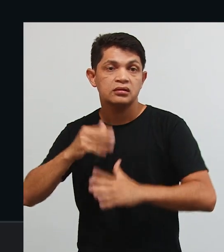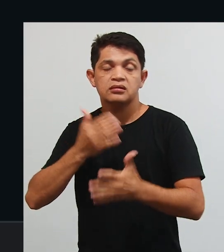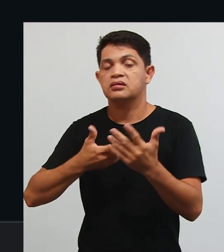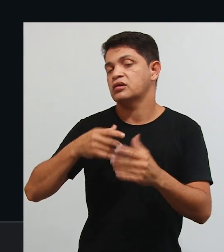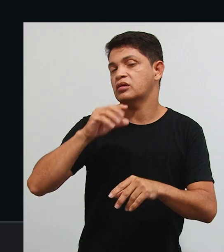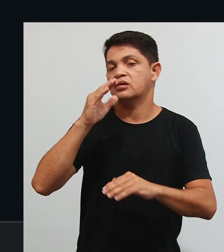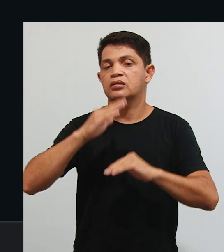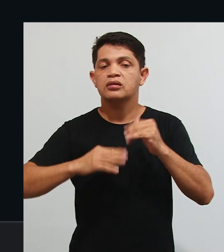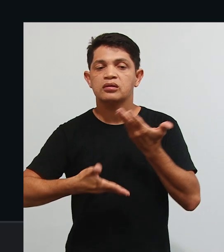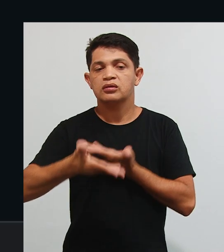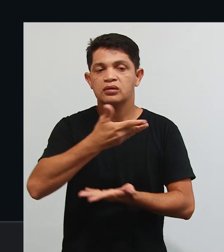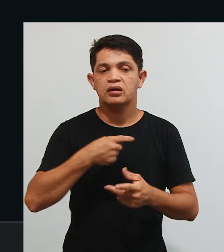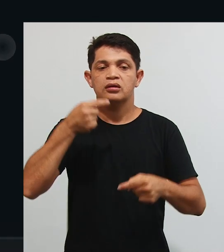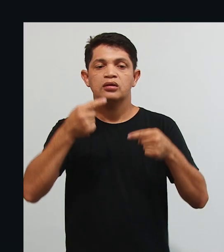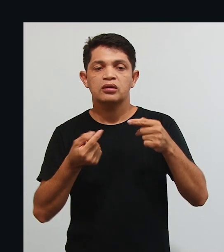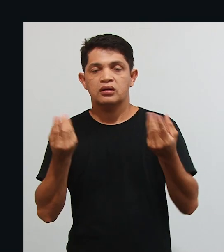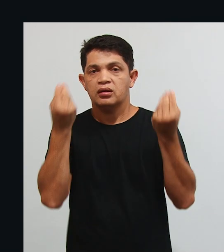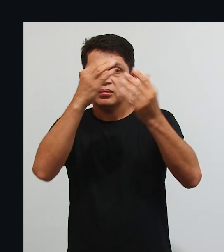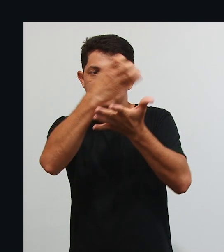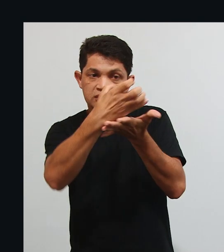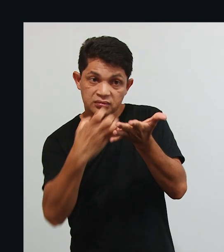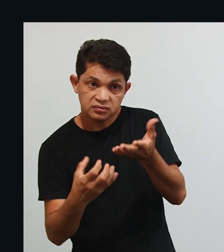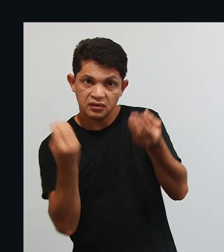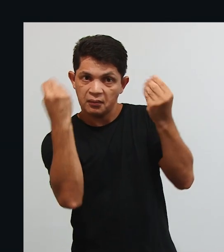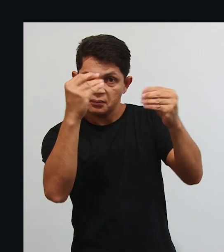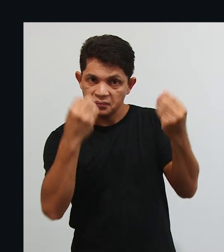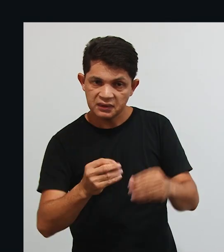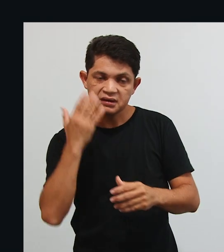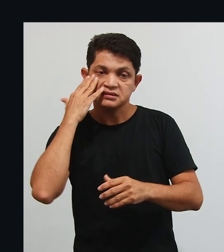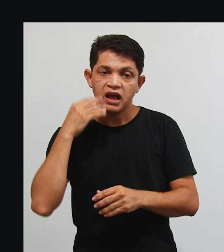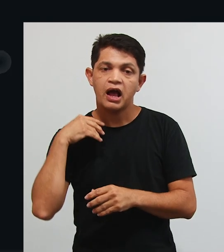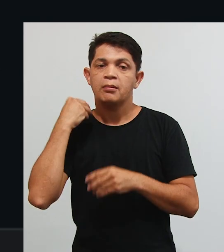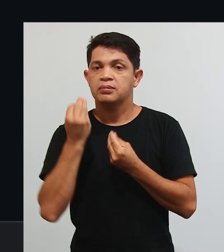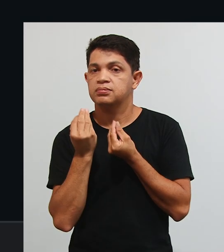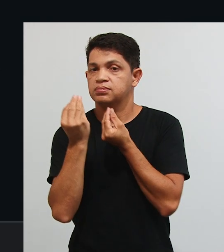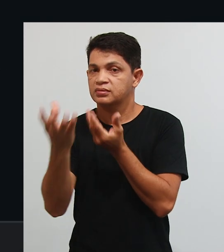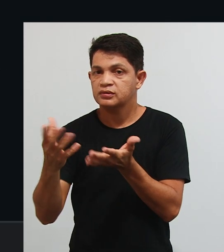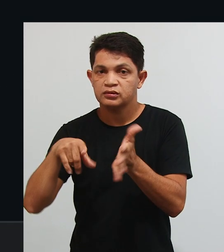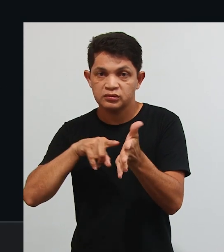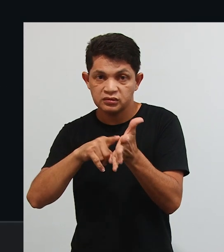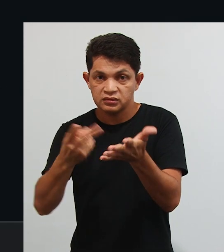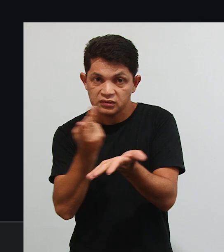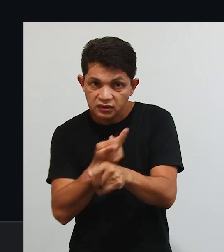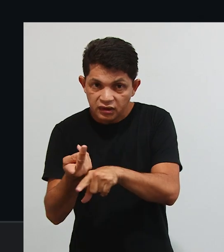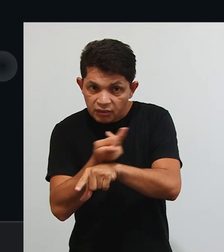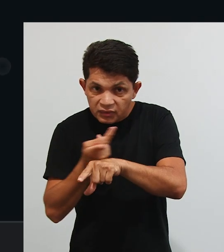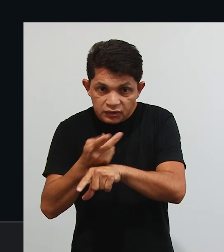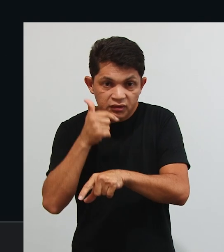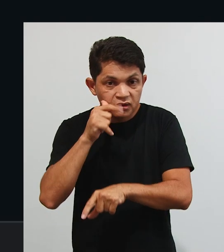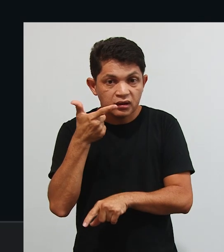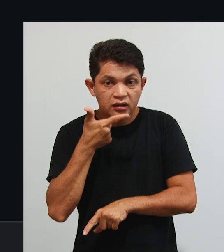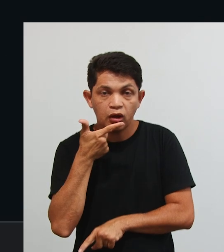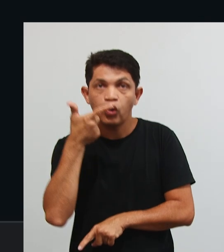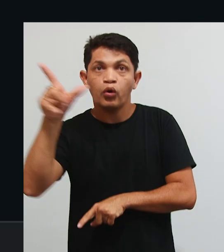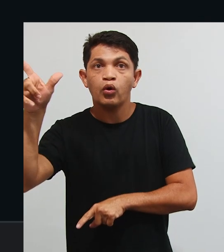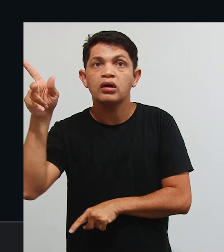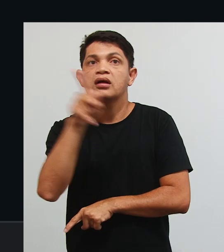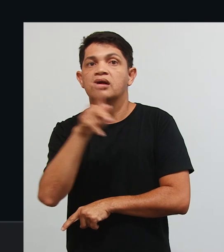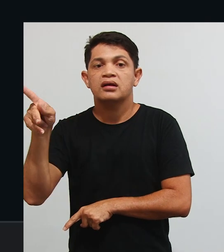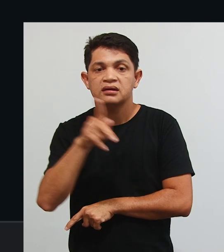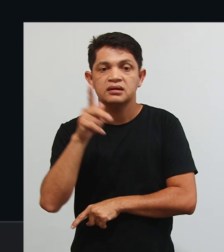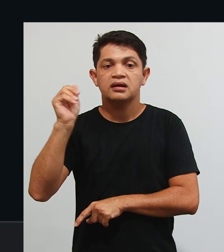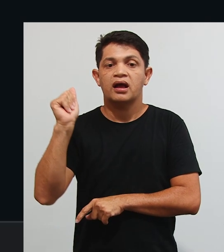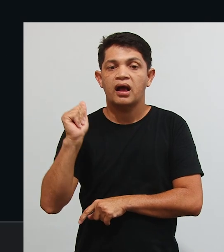estar aí, né, o currículo Lattes dela para você procurar essa pessoinha. Você tem a